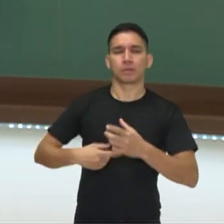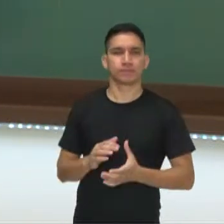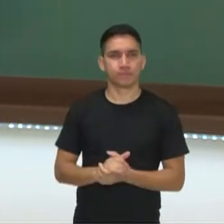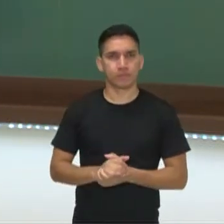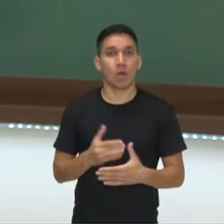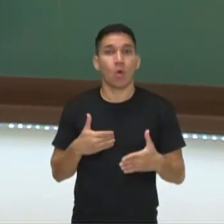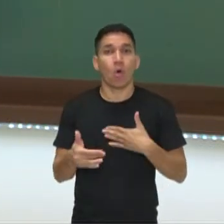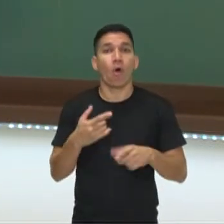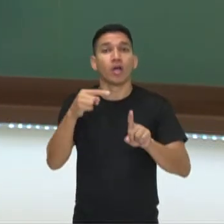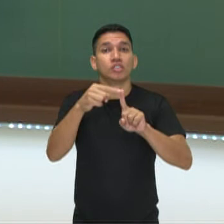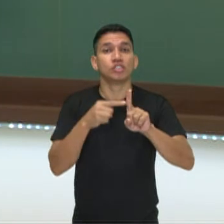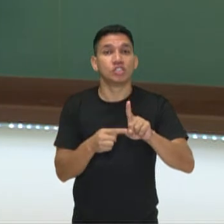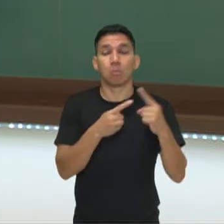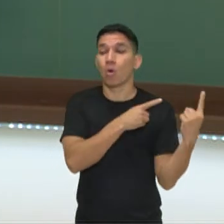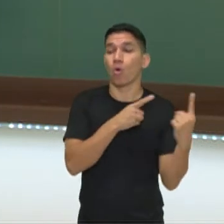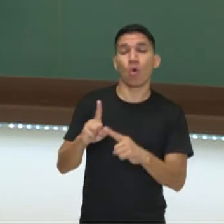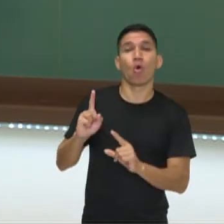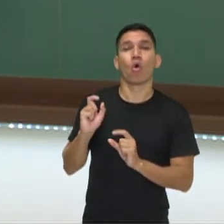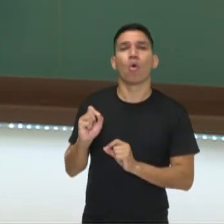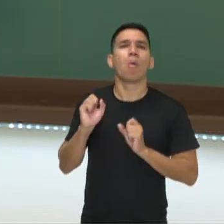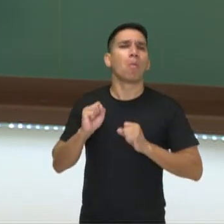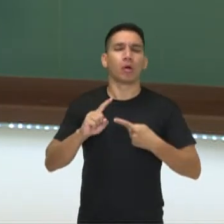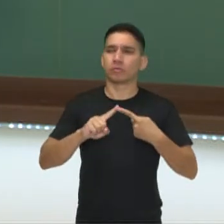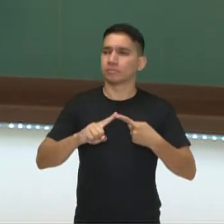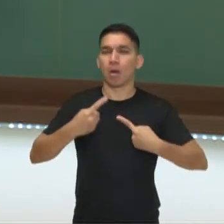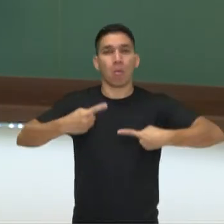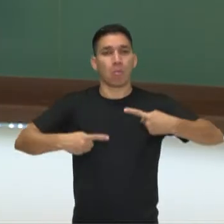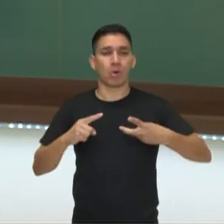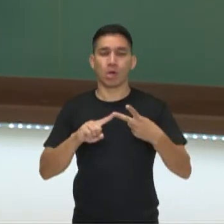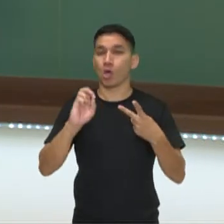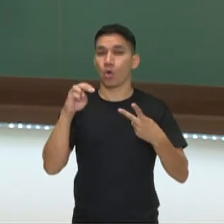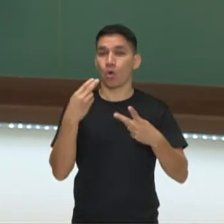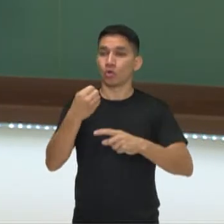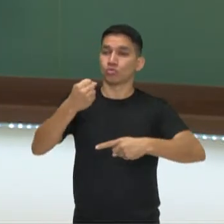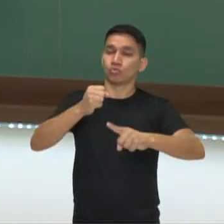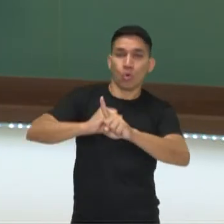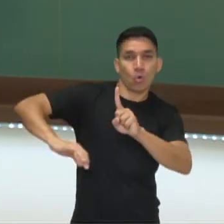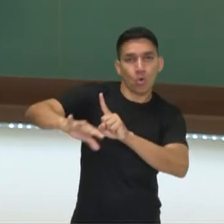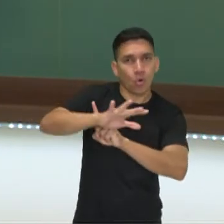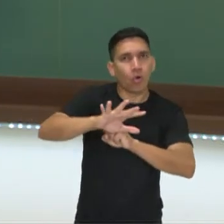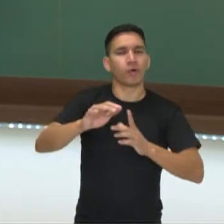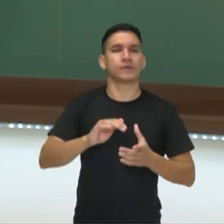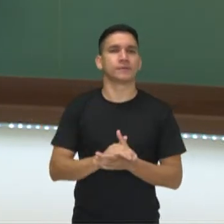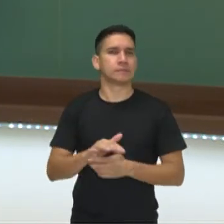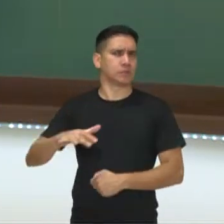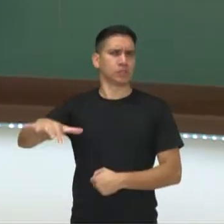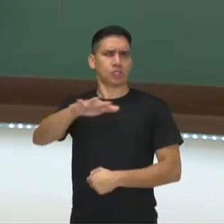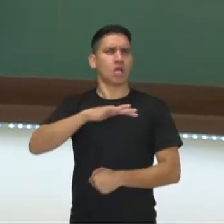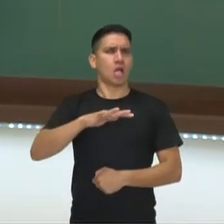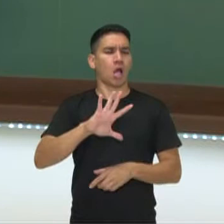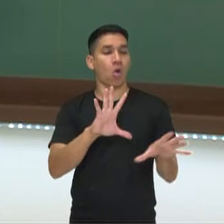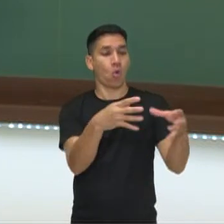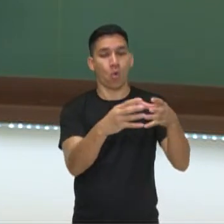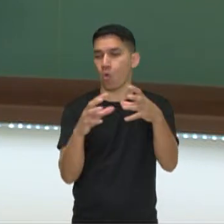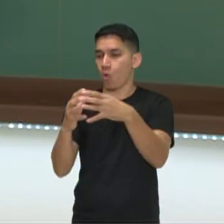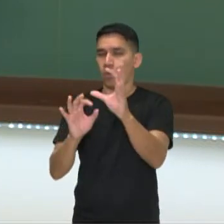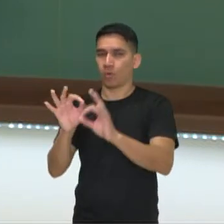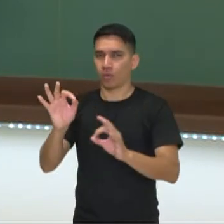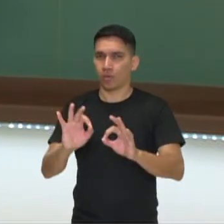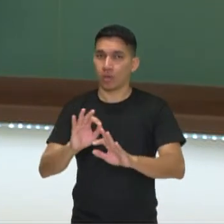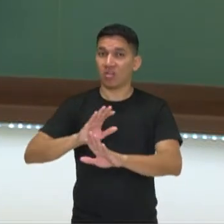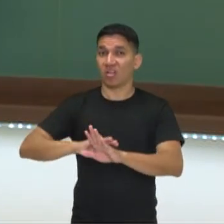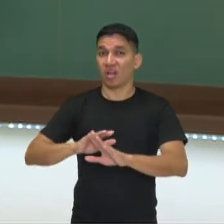de oposição, seja da política ou seja da sociedade civil, como um todo, né, como os movimentos, tendem a ser